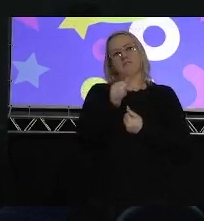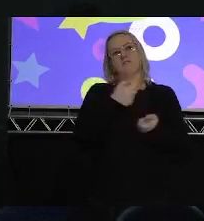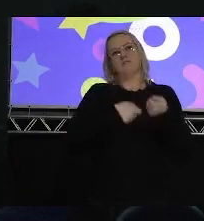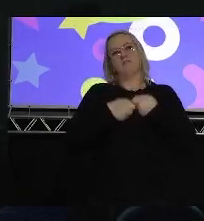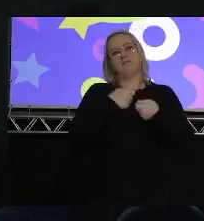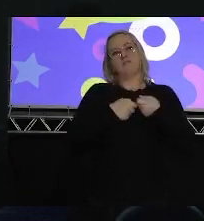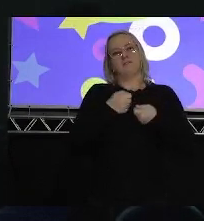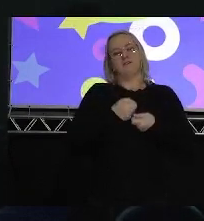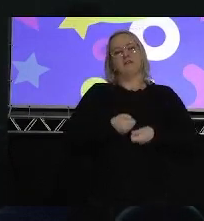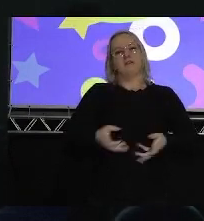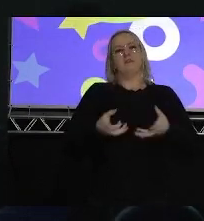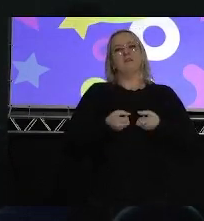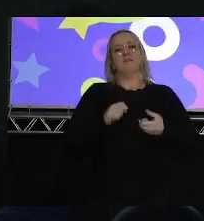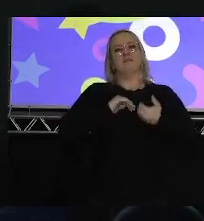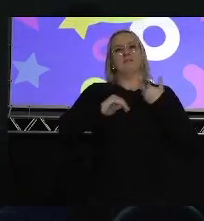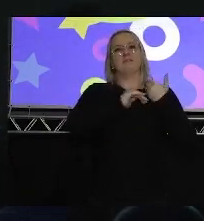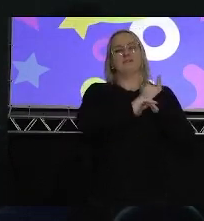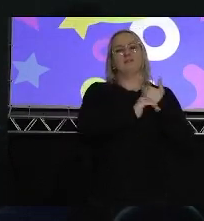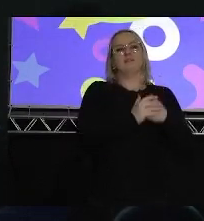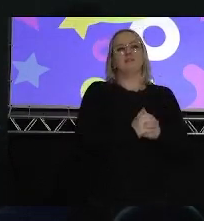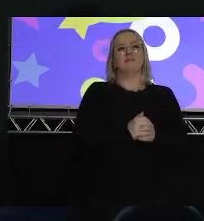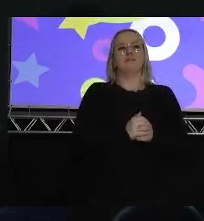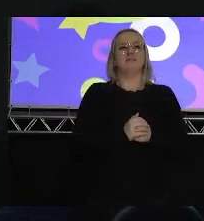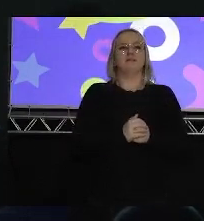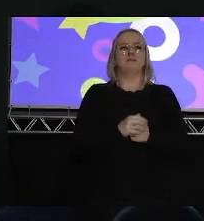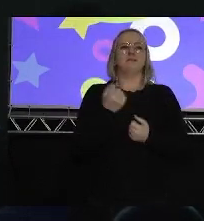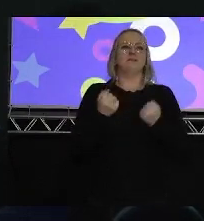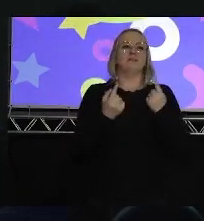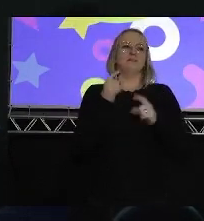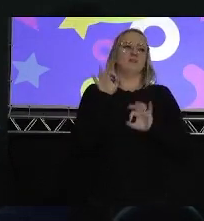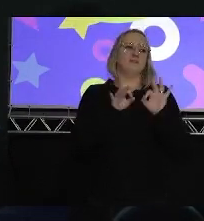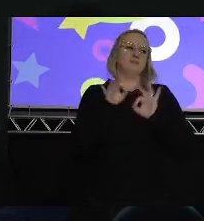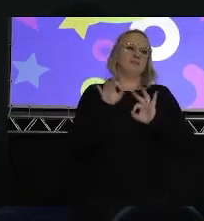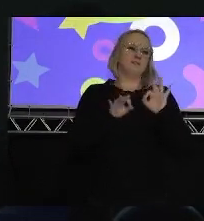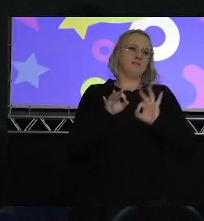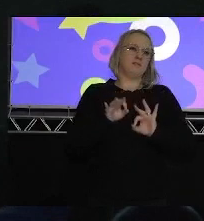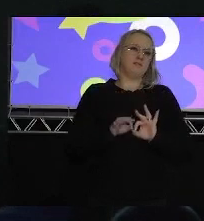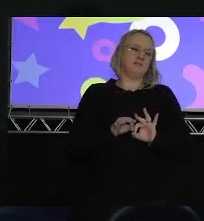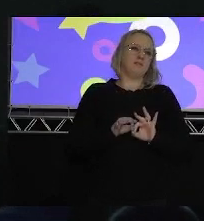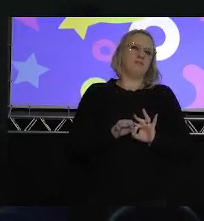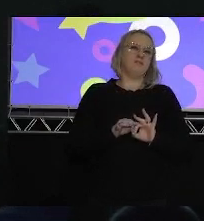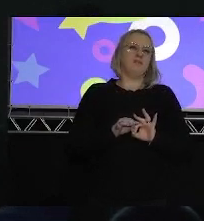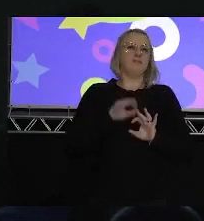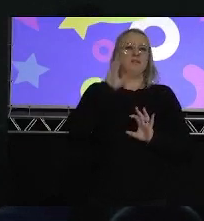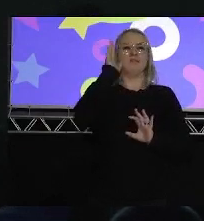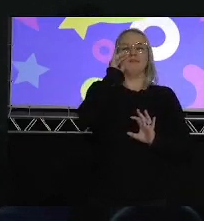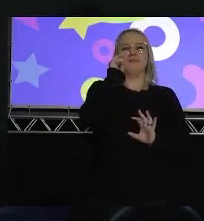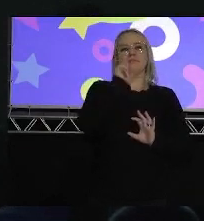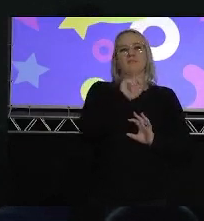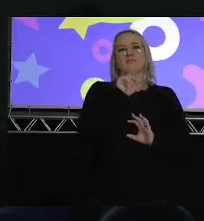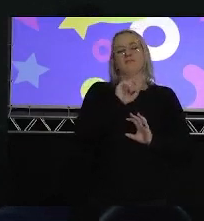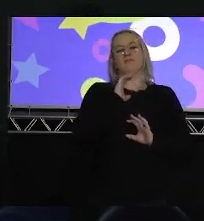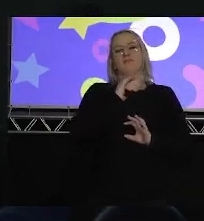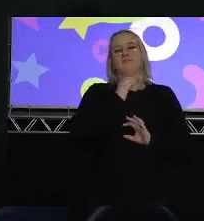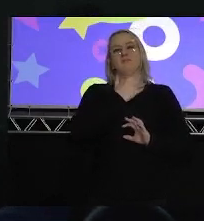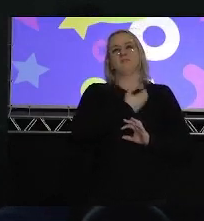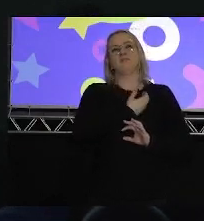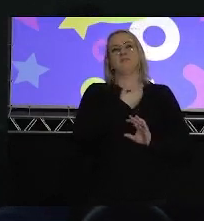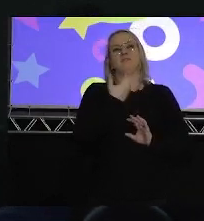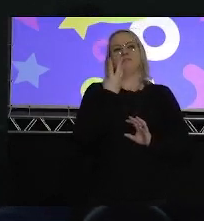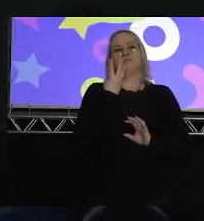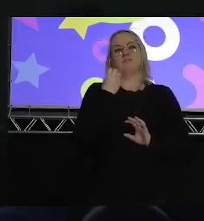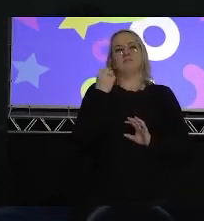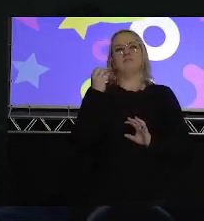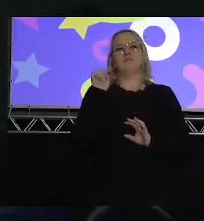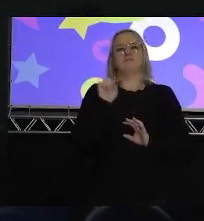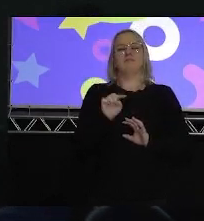gastasse adicionalmente. A gente teve alguns projetos já hoje lá, e identifica assim, olha, a gente tinha 300 mil para